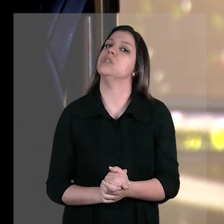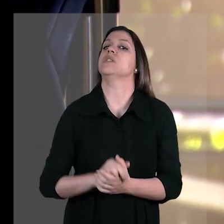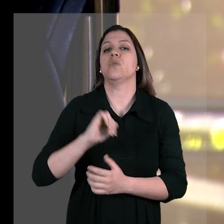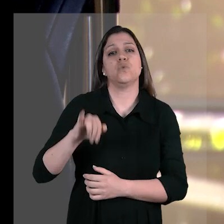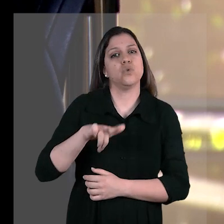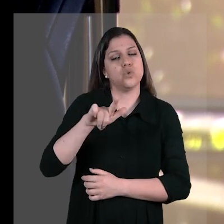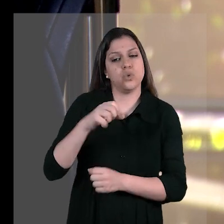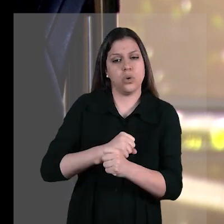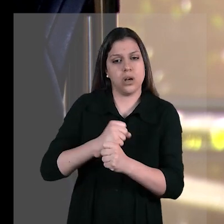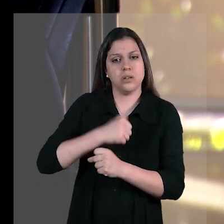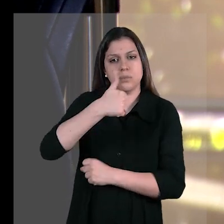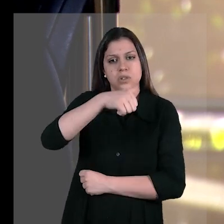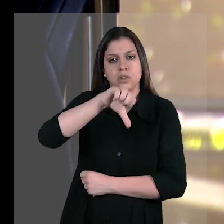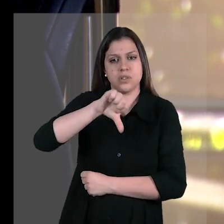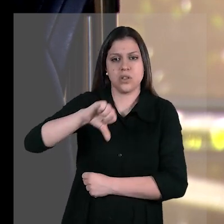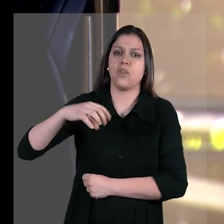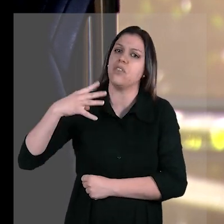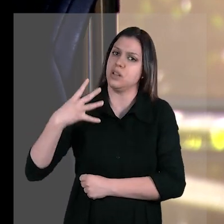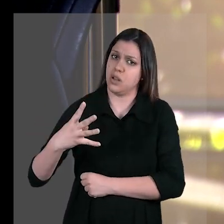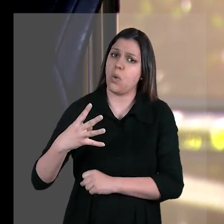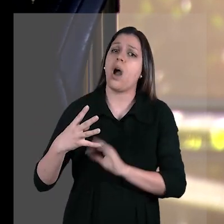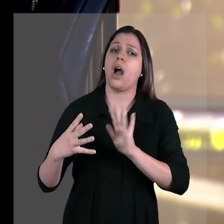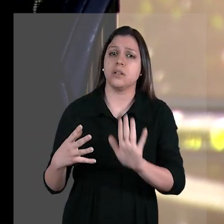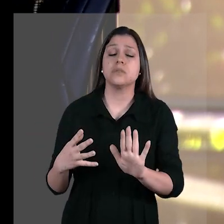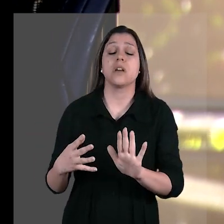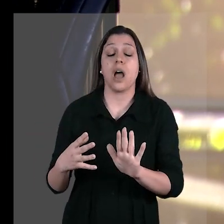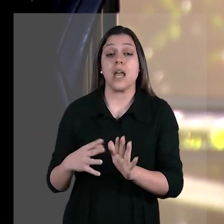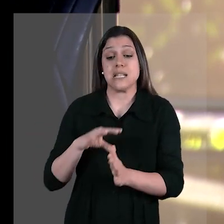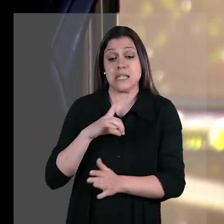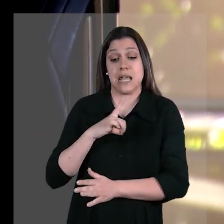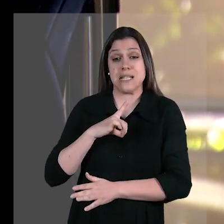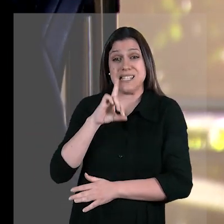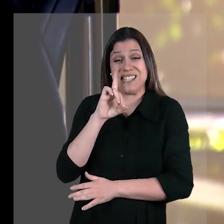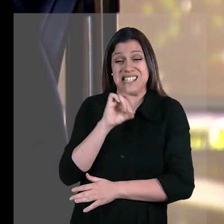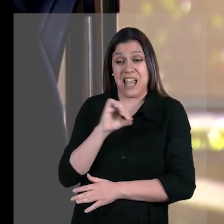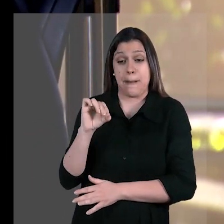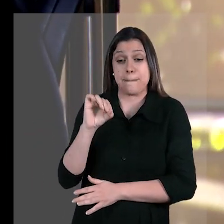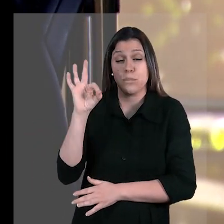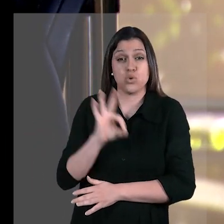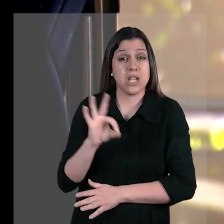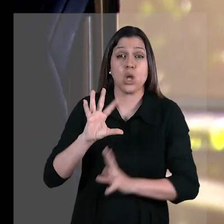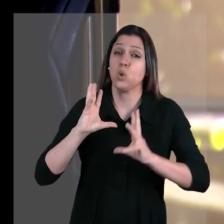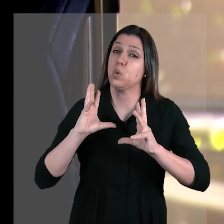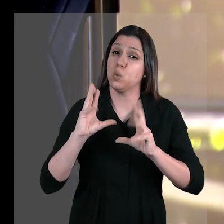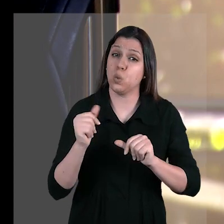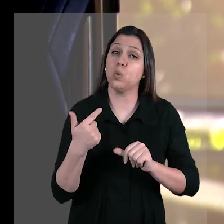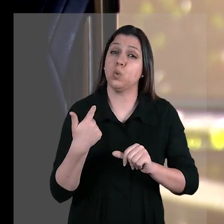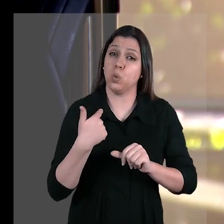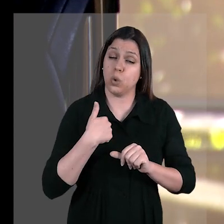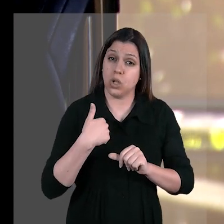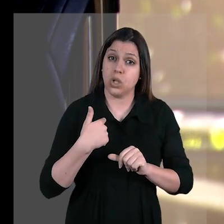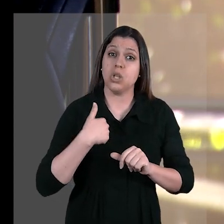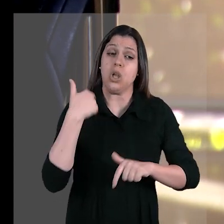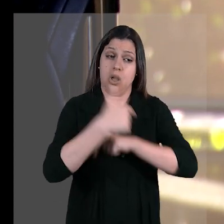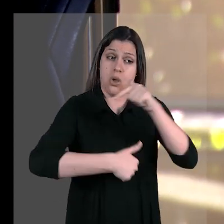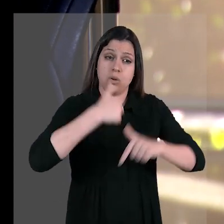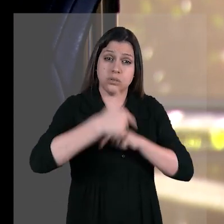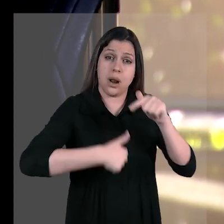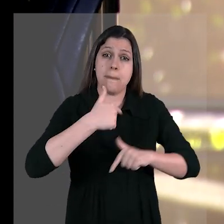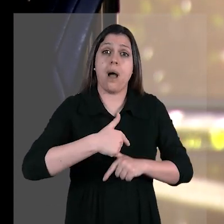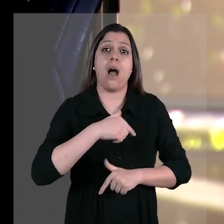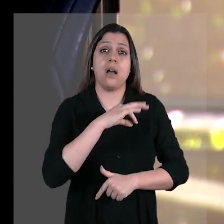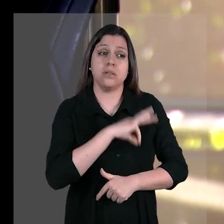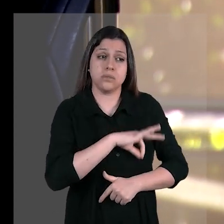Então, desde julho de 94, 100% das minhas contribuições entrarão no cômputo do meu salário